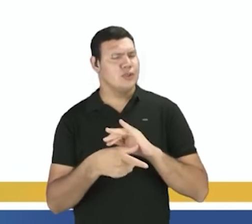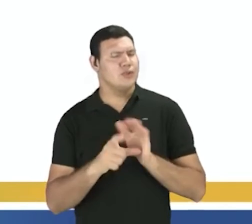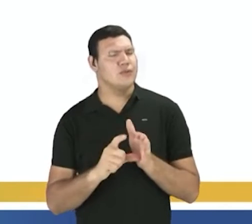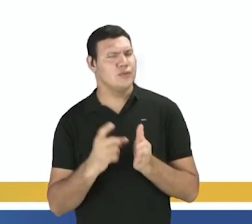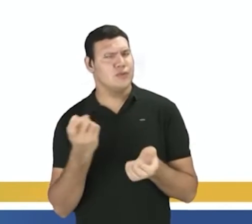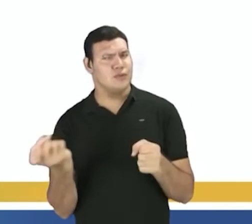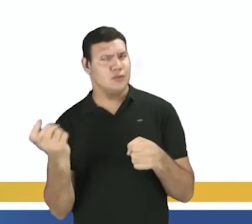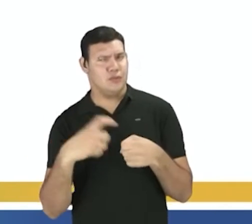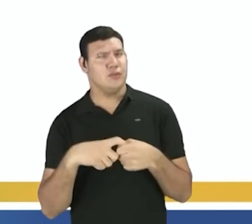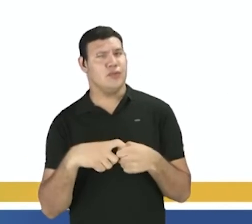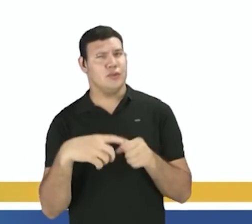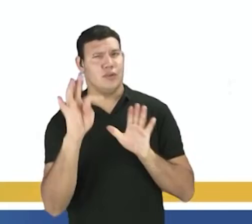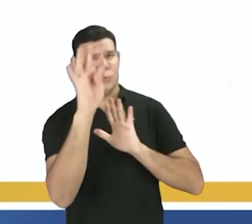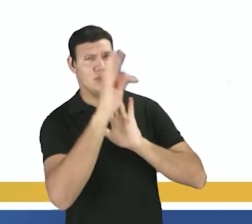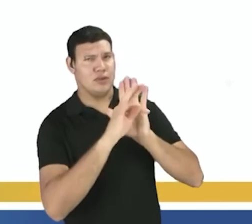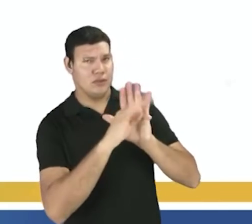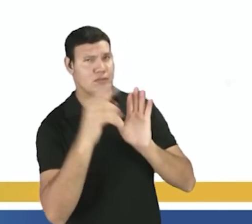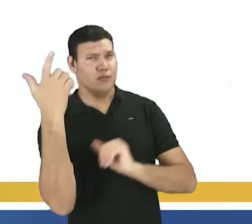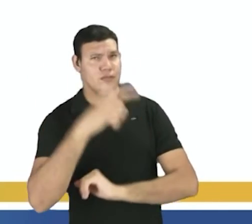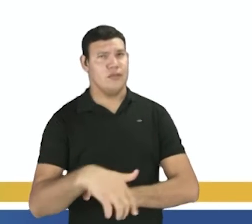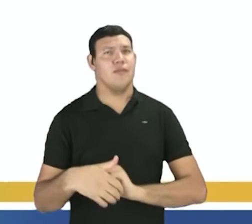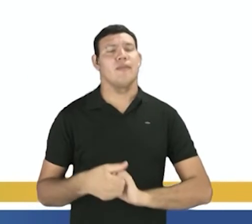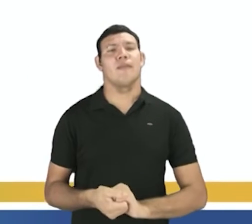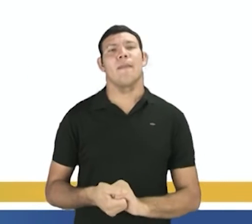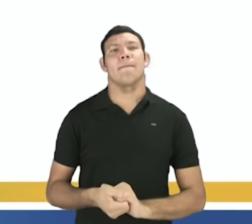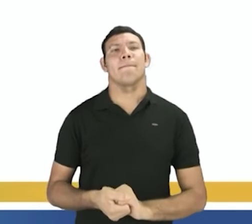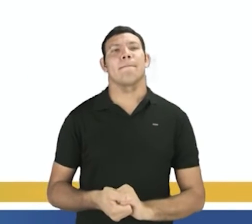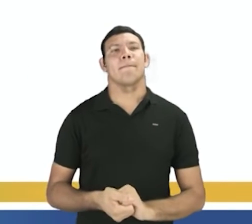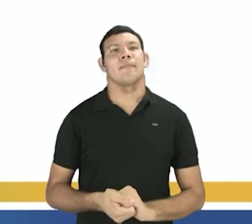de novo para vocês terem tempo para pensar, tá bom?